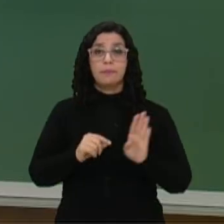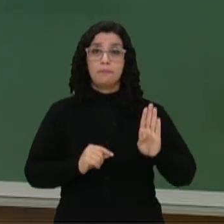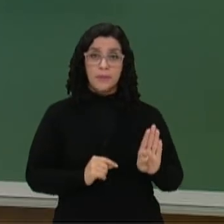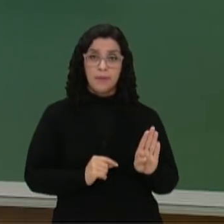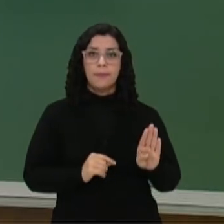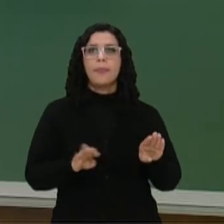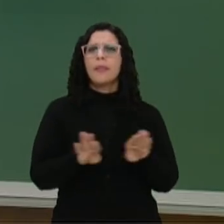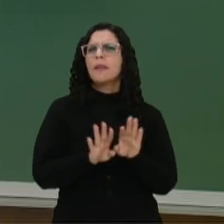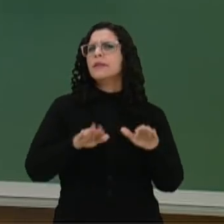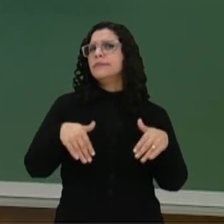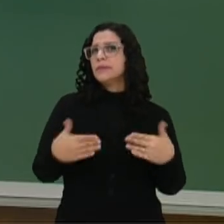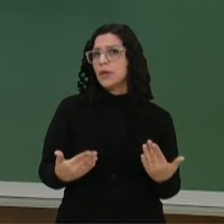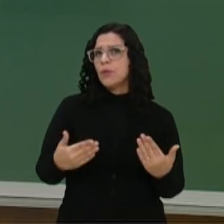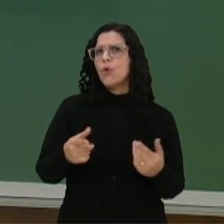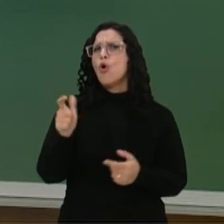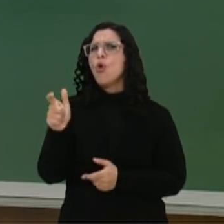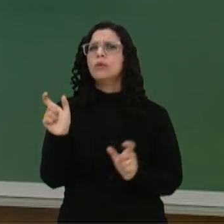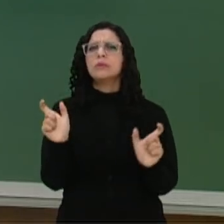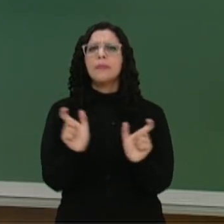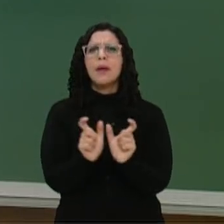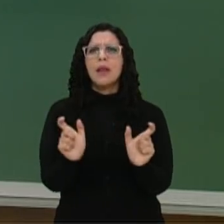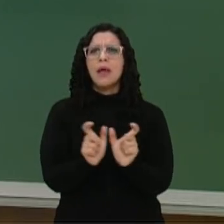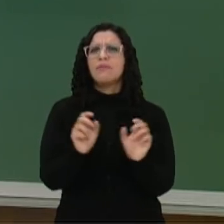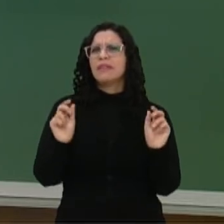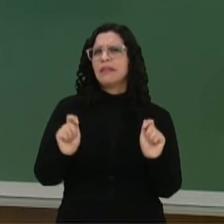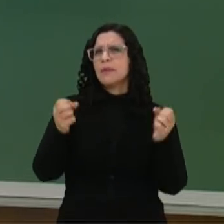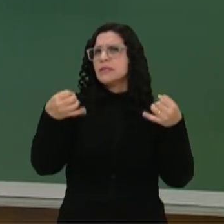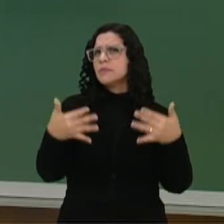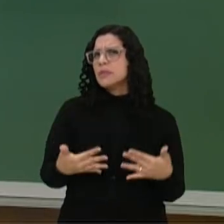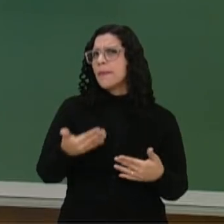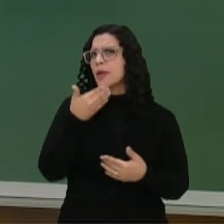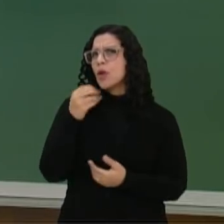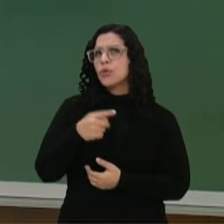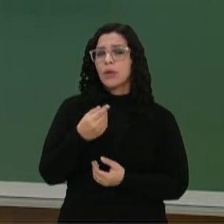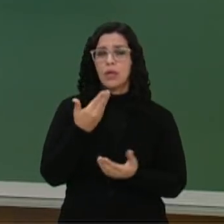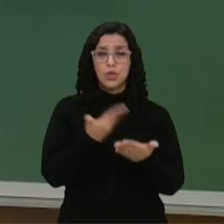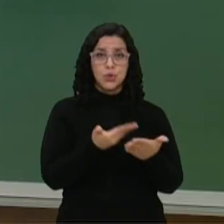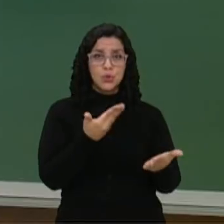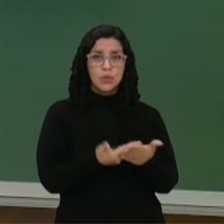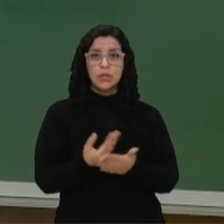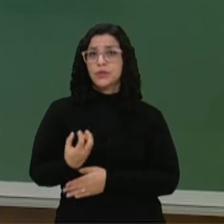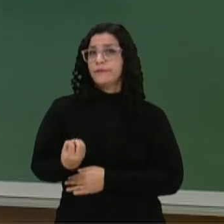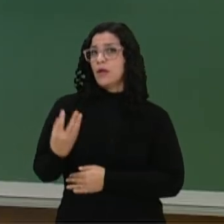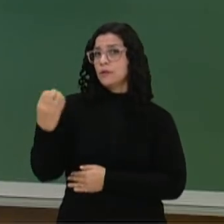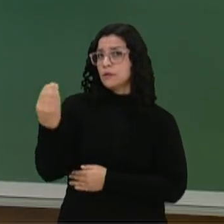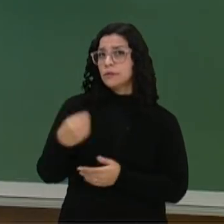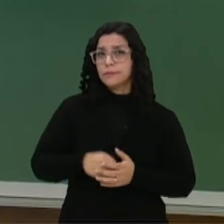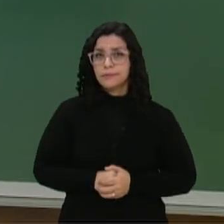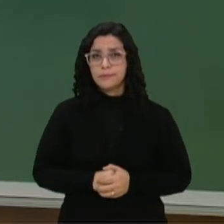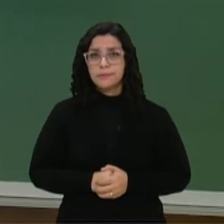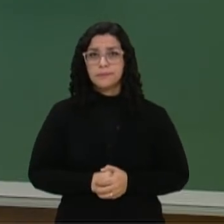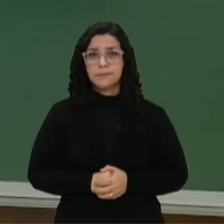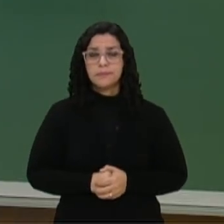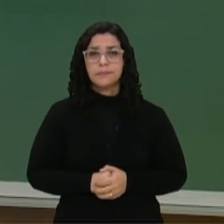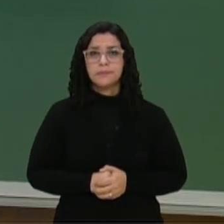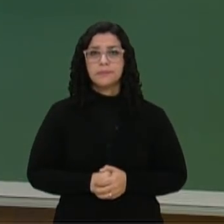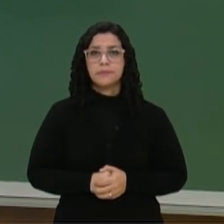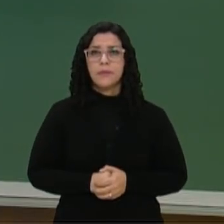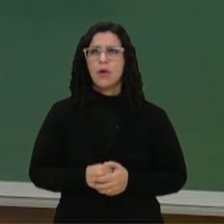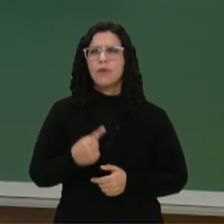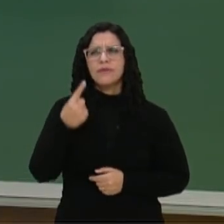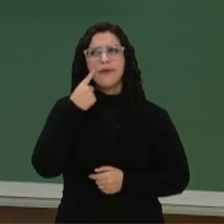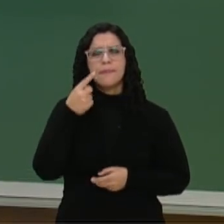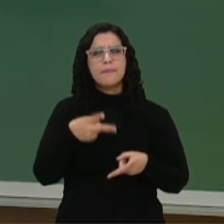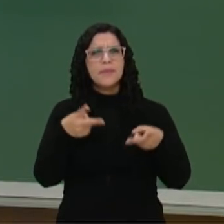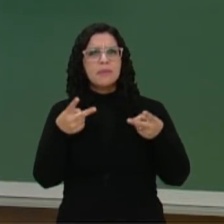B. Afinal, que outra palavra é capaz de descrever estudante melhor do que viajante? Faça